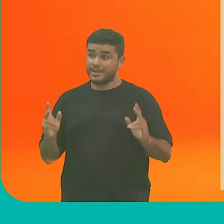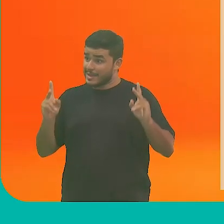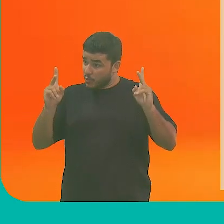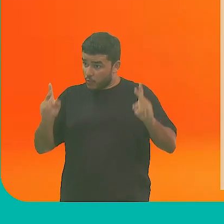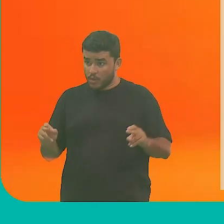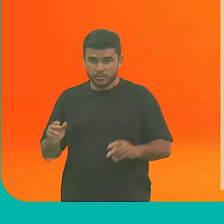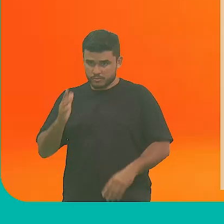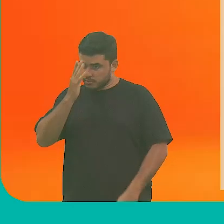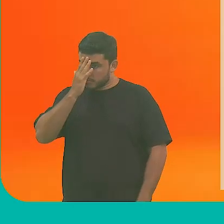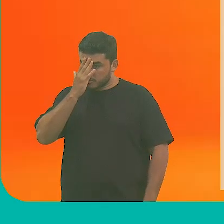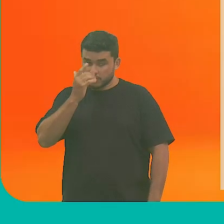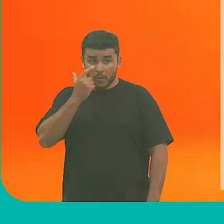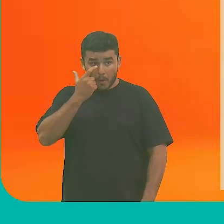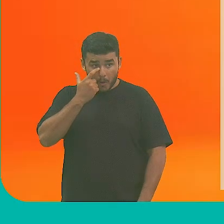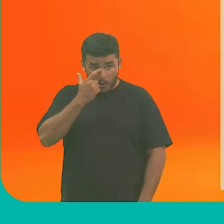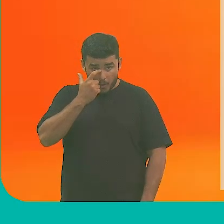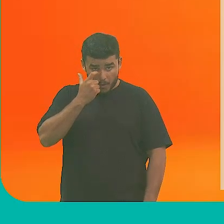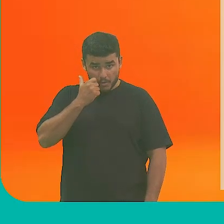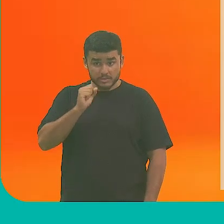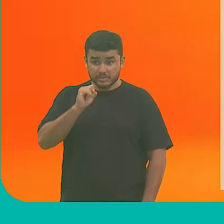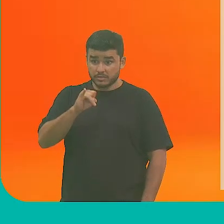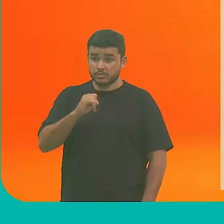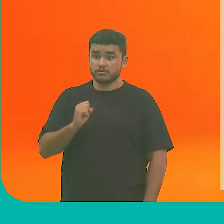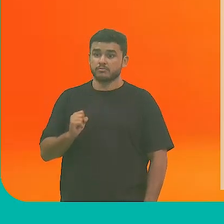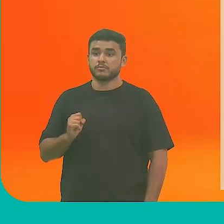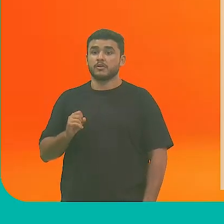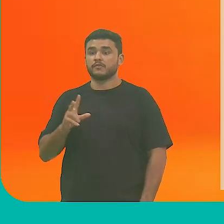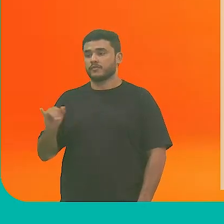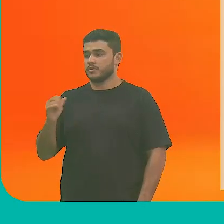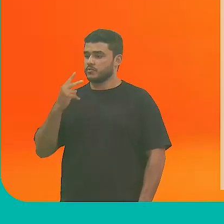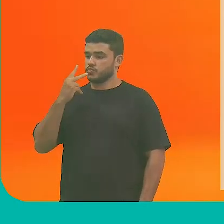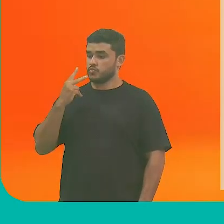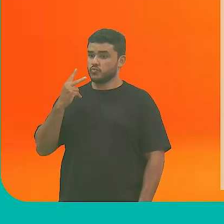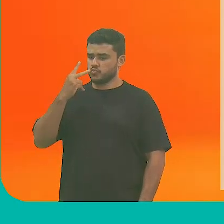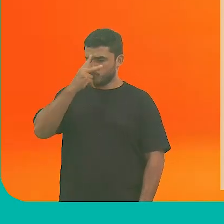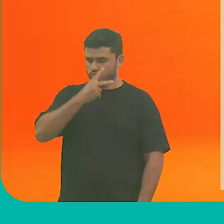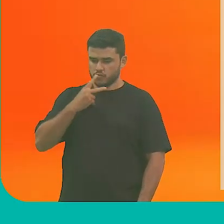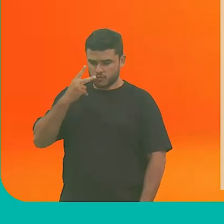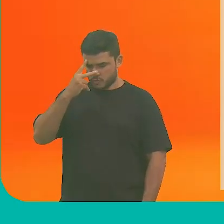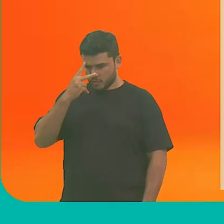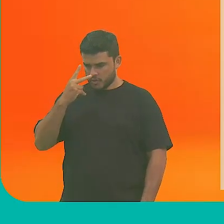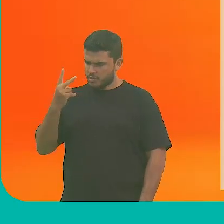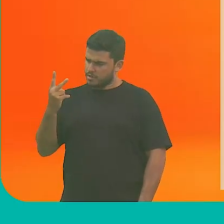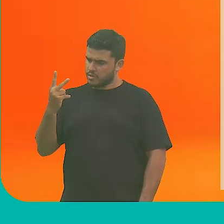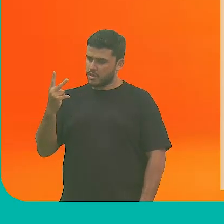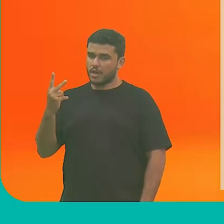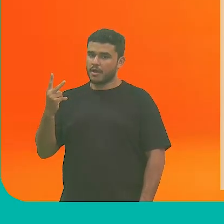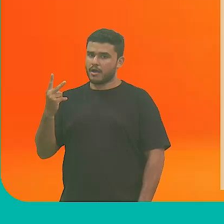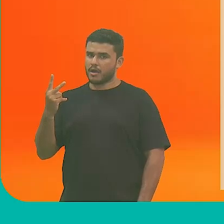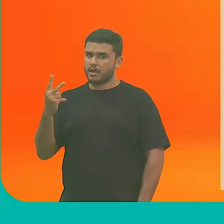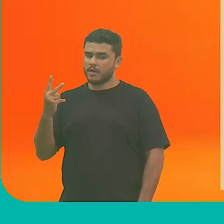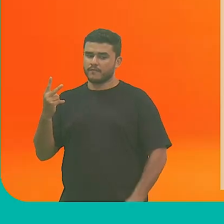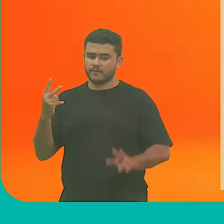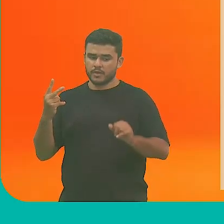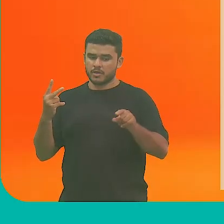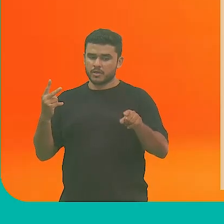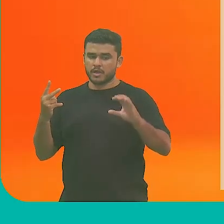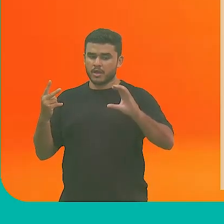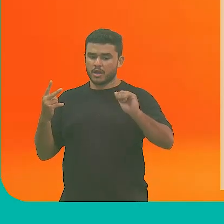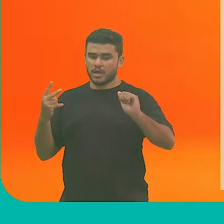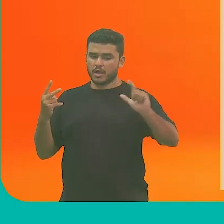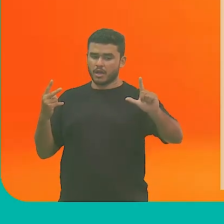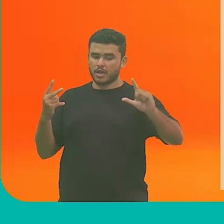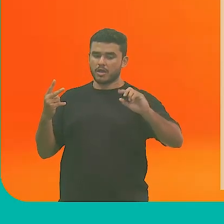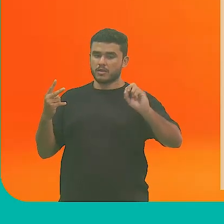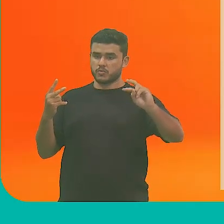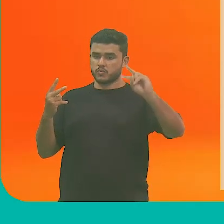valor calórico que dobra. Em 3 horas, ele o que? Triplica. Em meia hora, ele